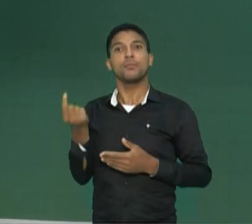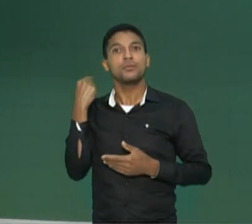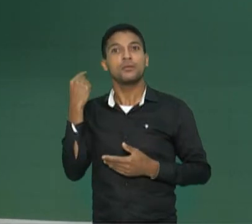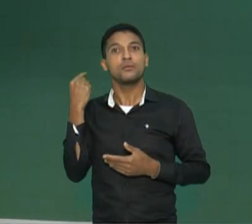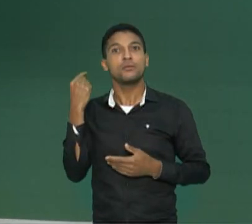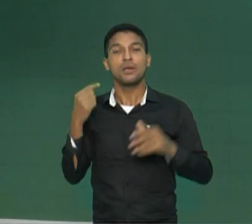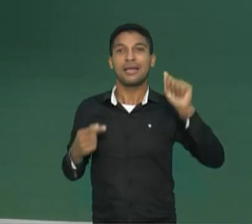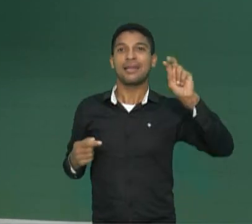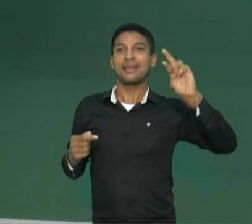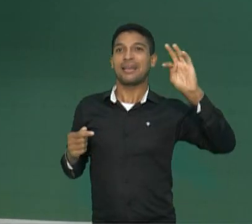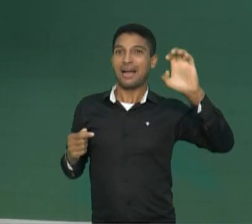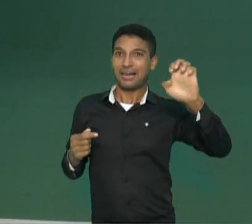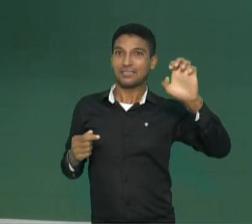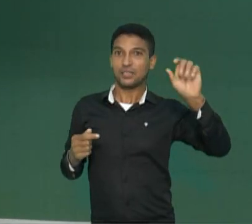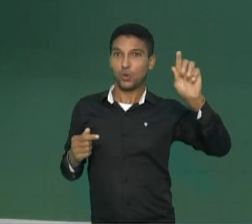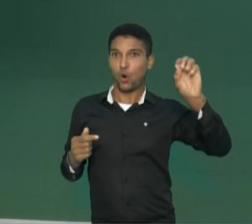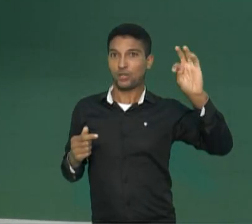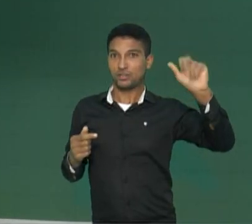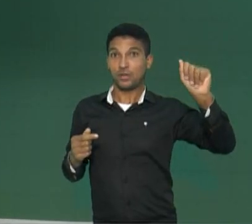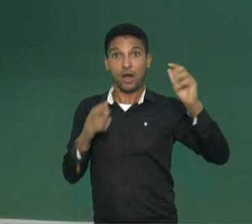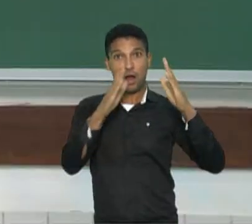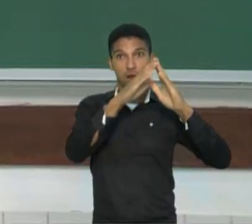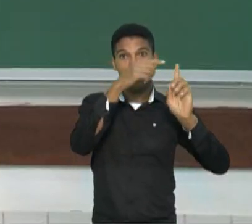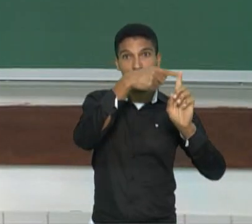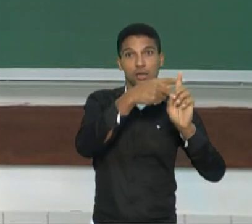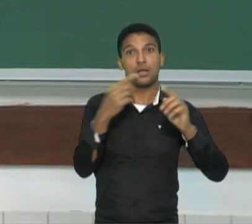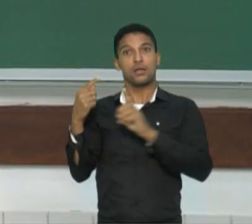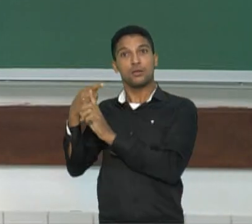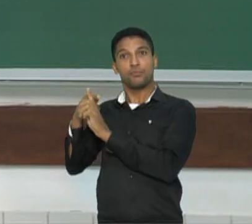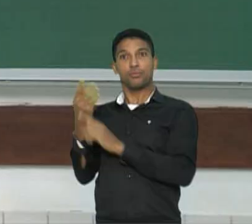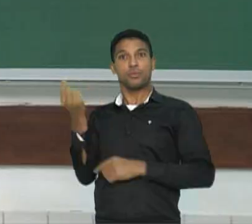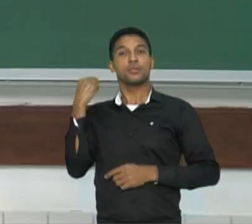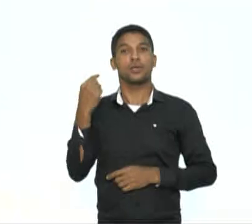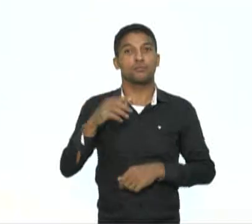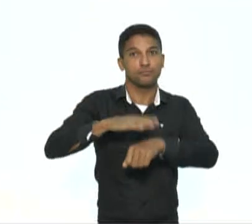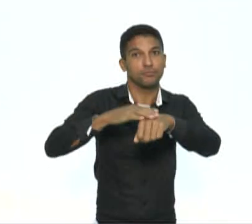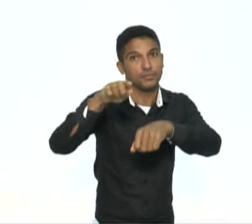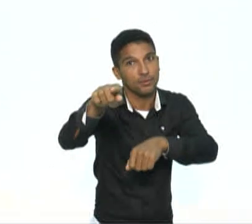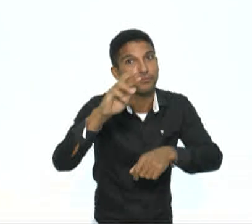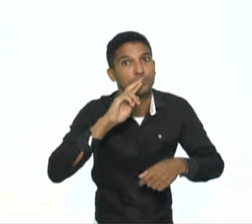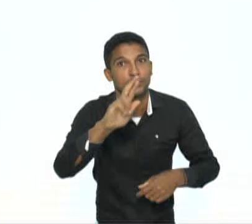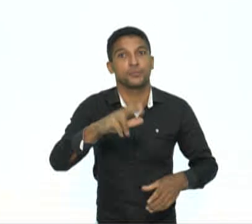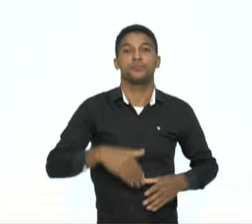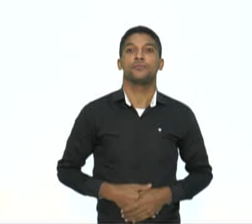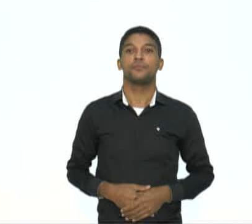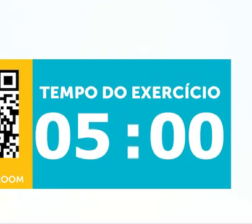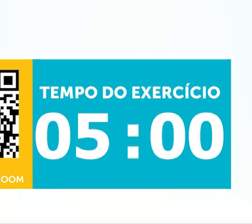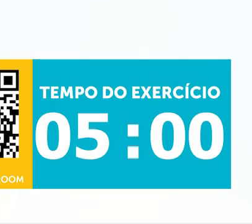se organize e faz essa atividade, a gente já volta explicando ela. Aguarde.